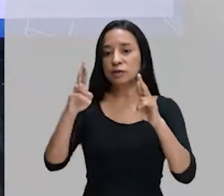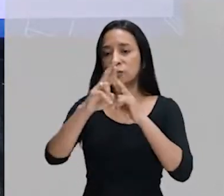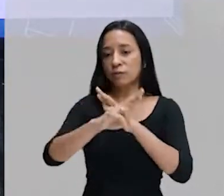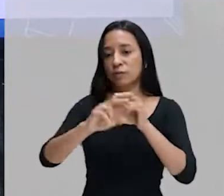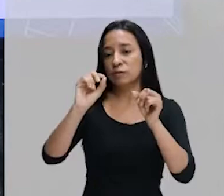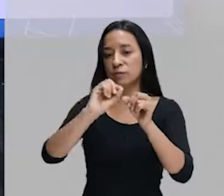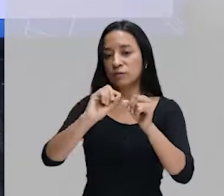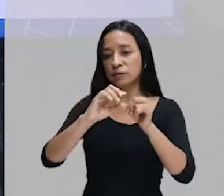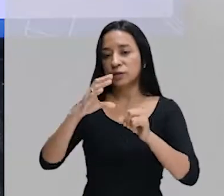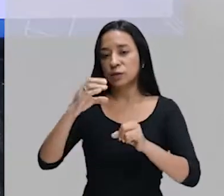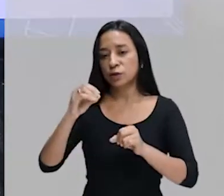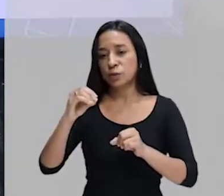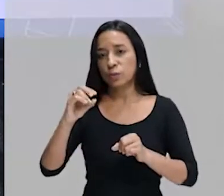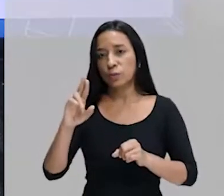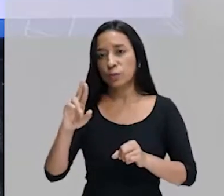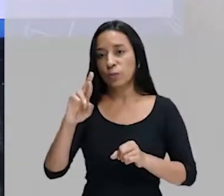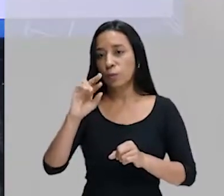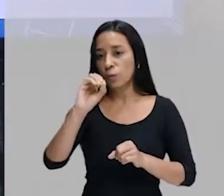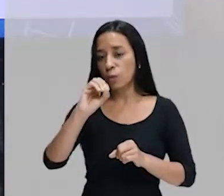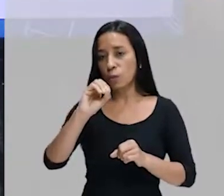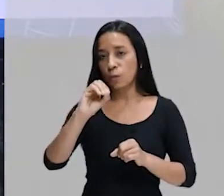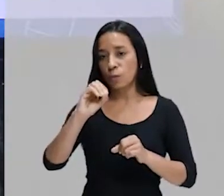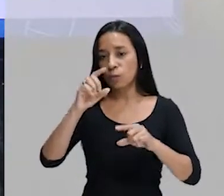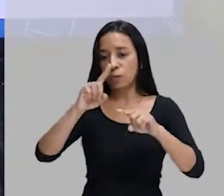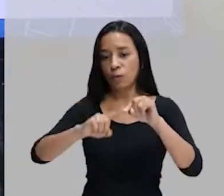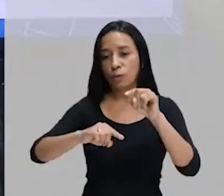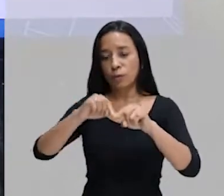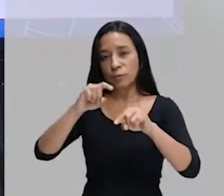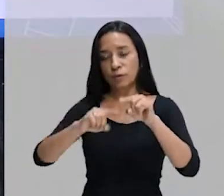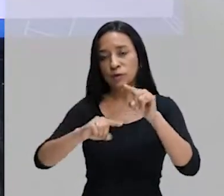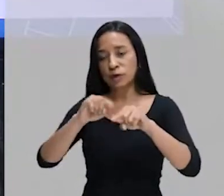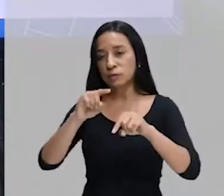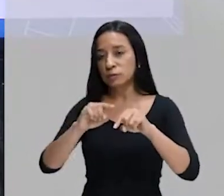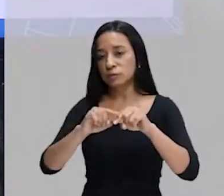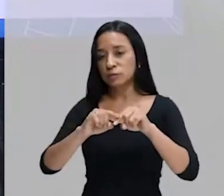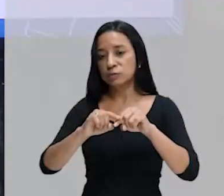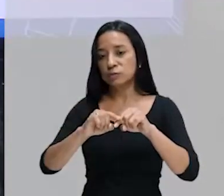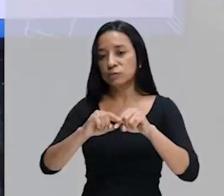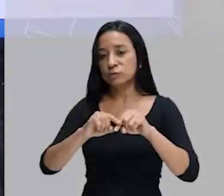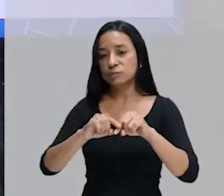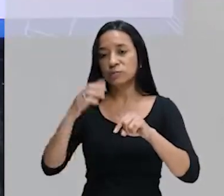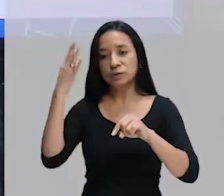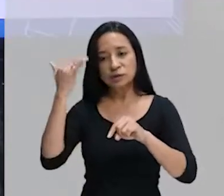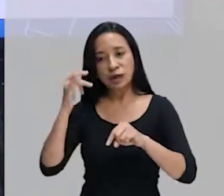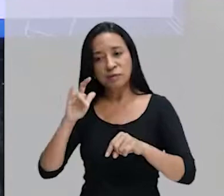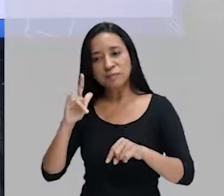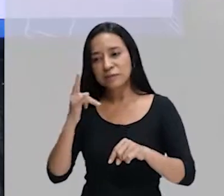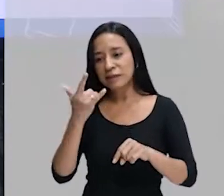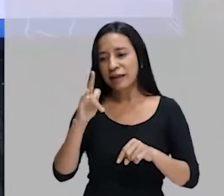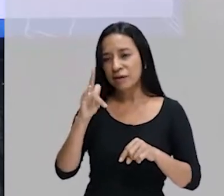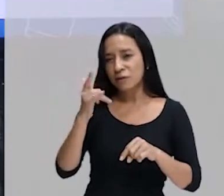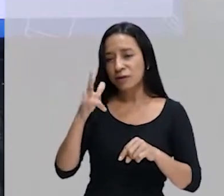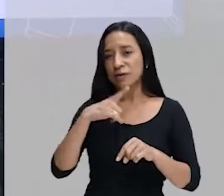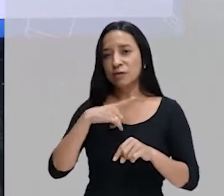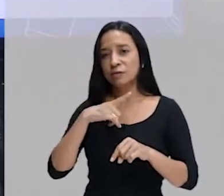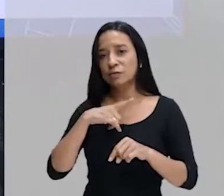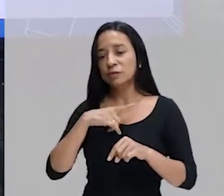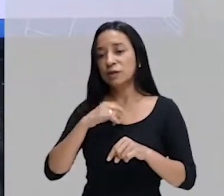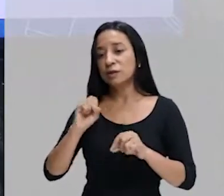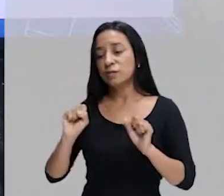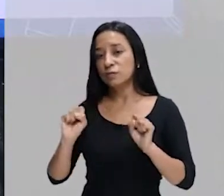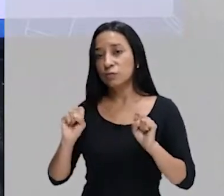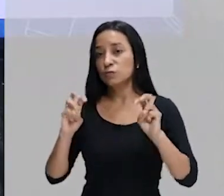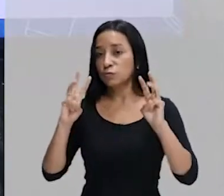de artefatos de couro, de produtos de couro. Sabe aqueles roqueiros? Recentemente teve um show de rock muito bom,